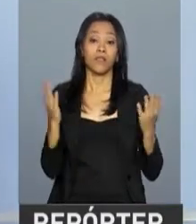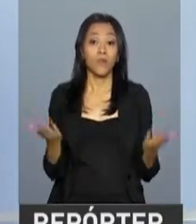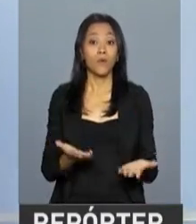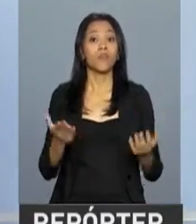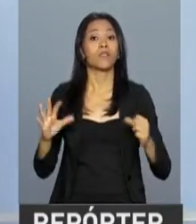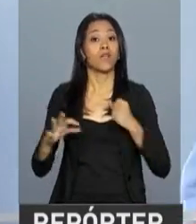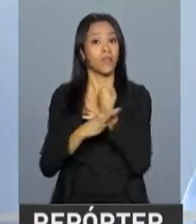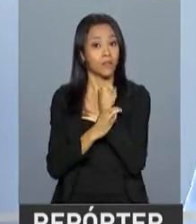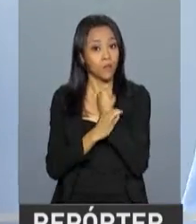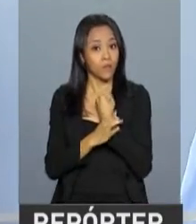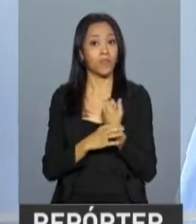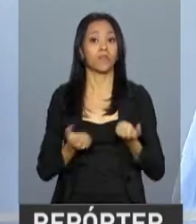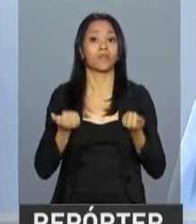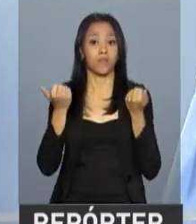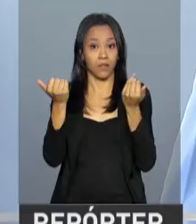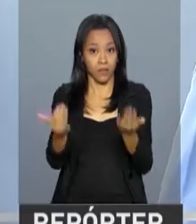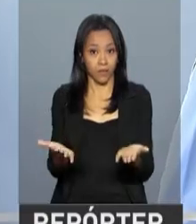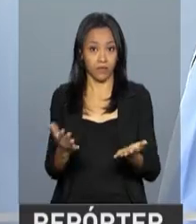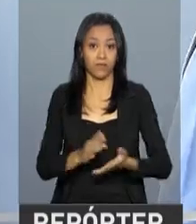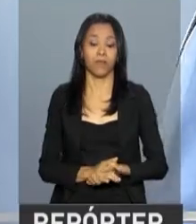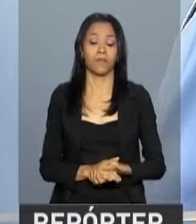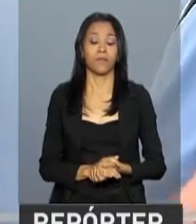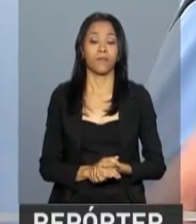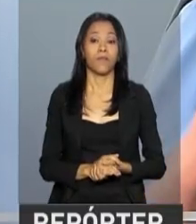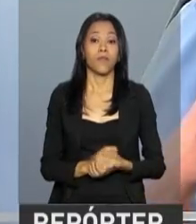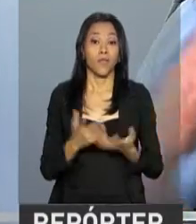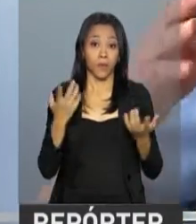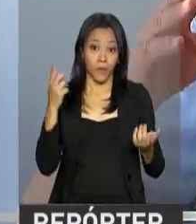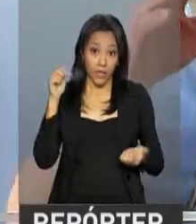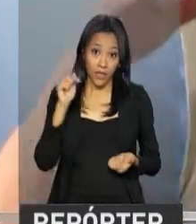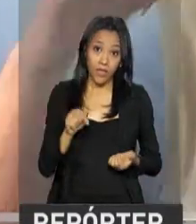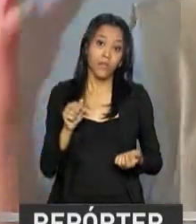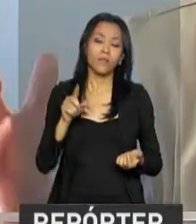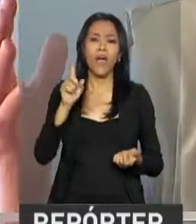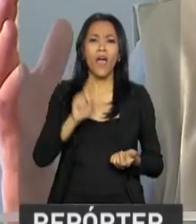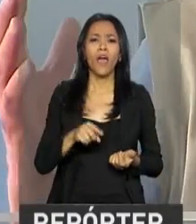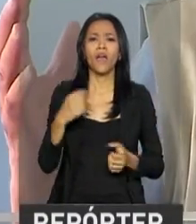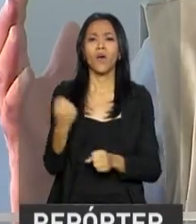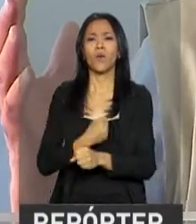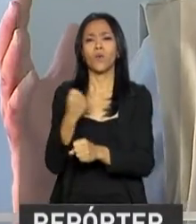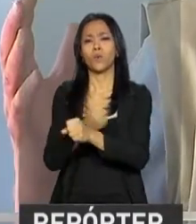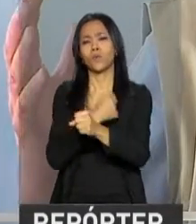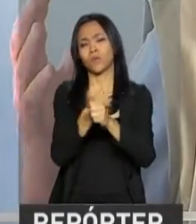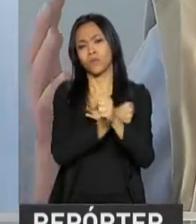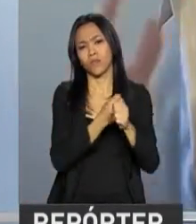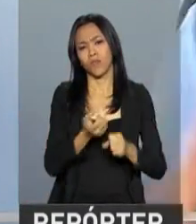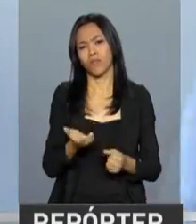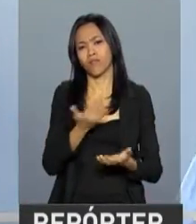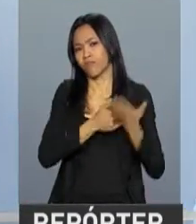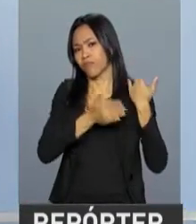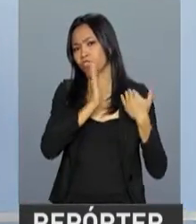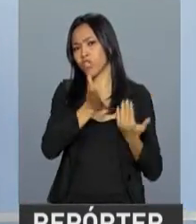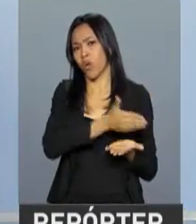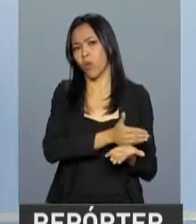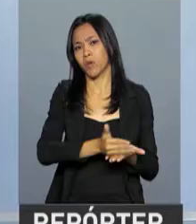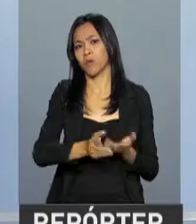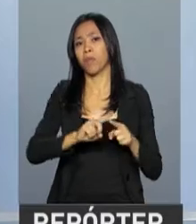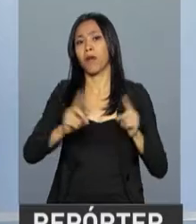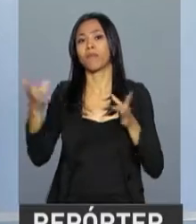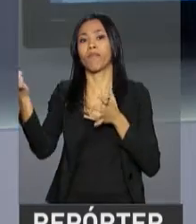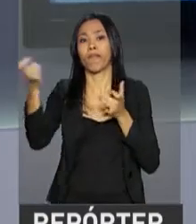pelo brasil afora isso eram obras que estavam iniciadas mas que não estavam